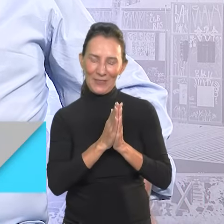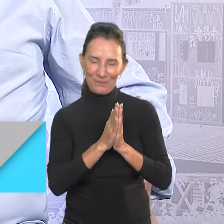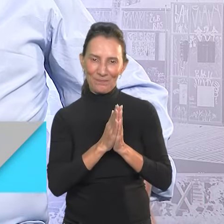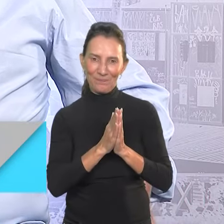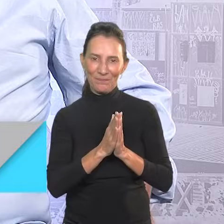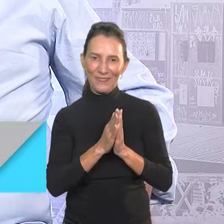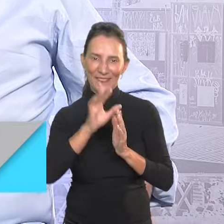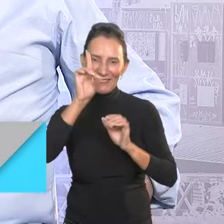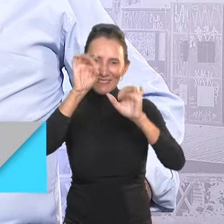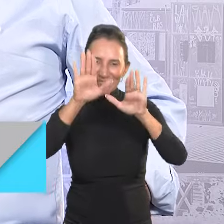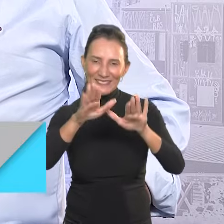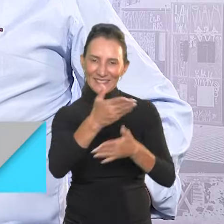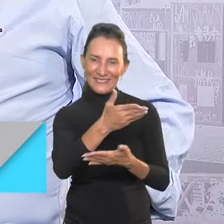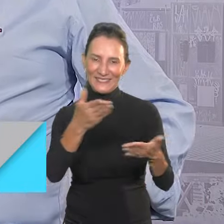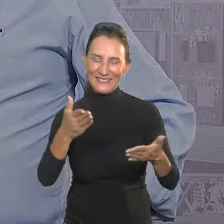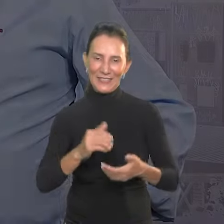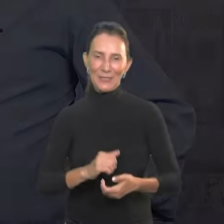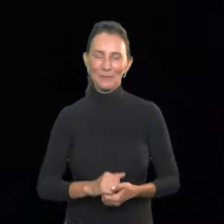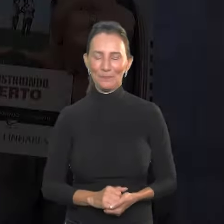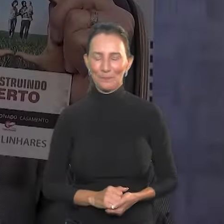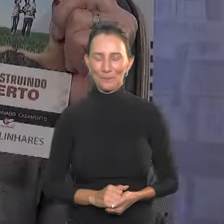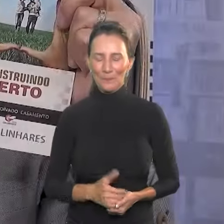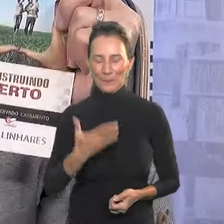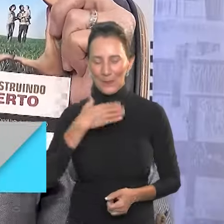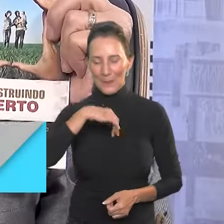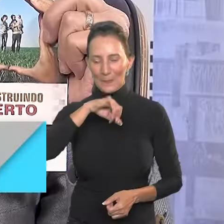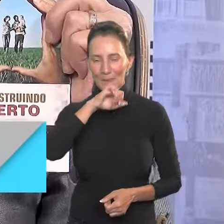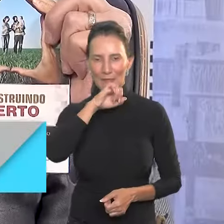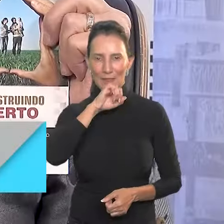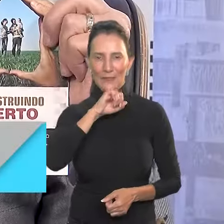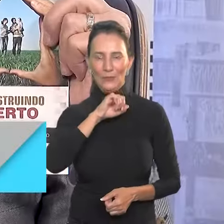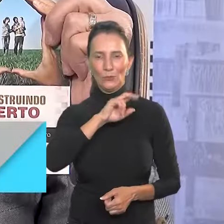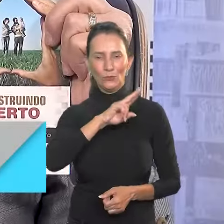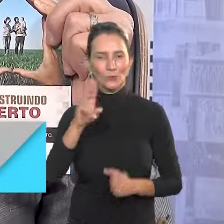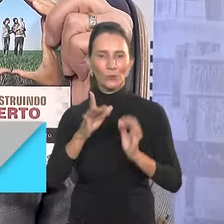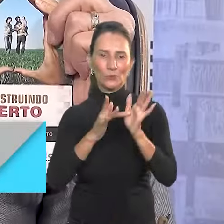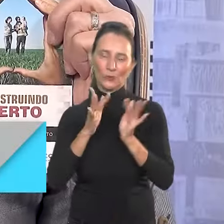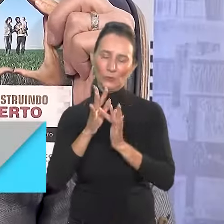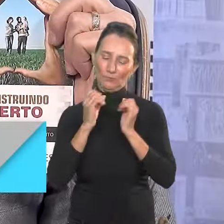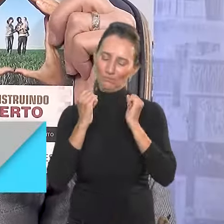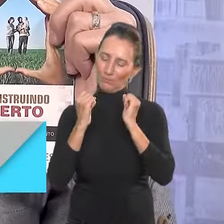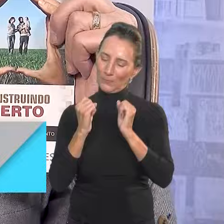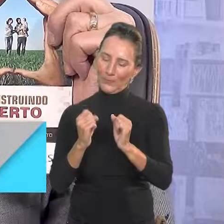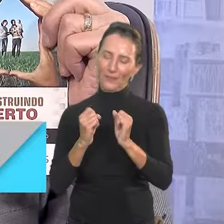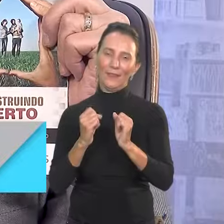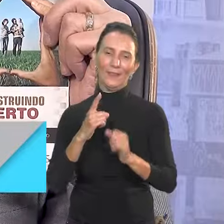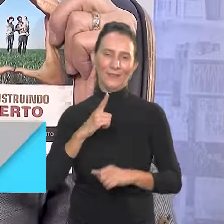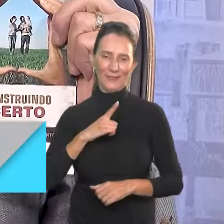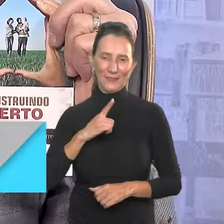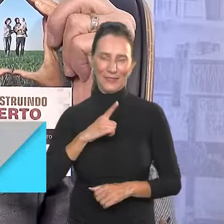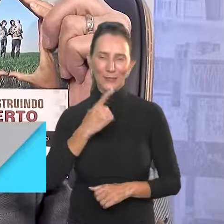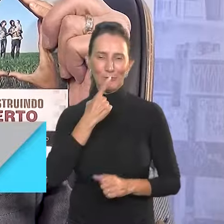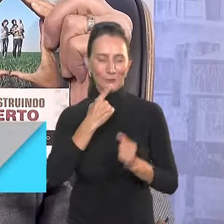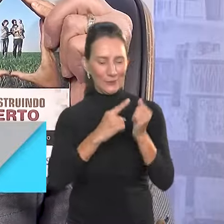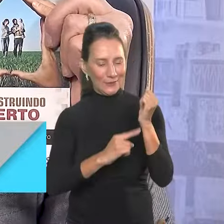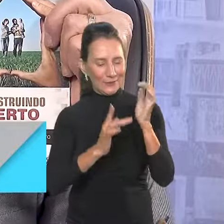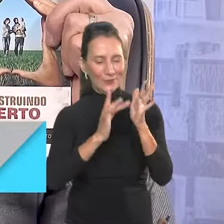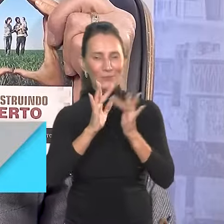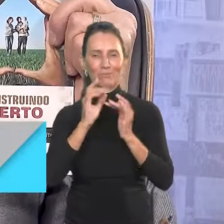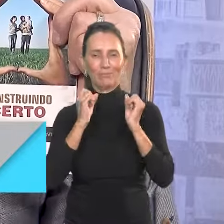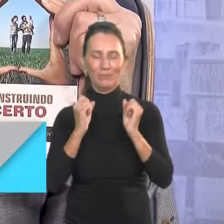assunto também. Que Deus abençoe vocês. Pai, pelo poder que há no nome de Jesus, pelo poder que há no sangue de